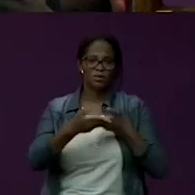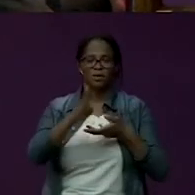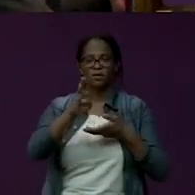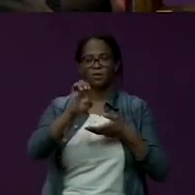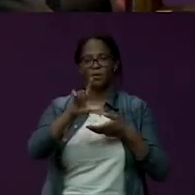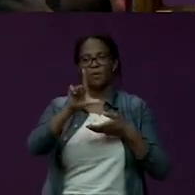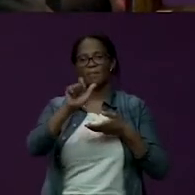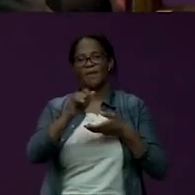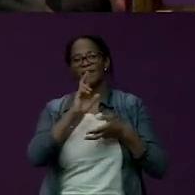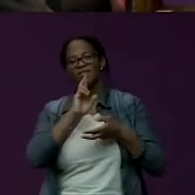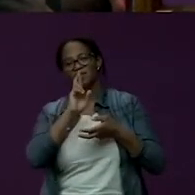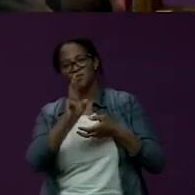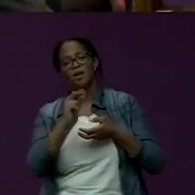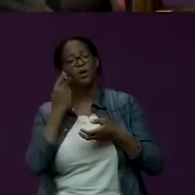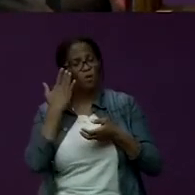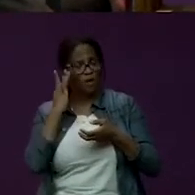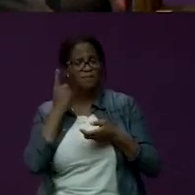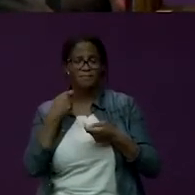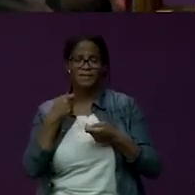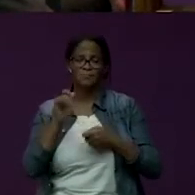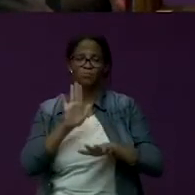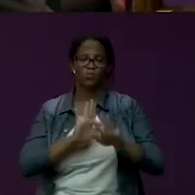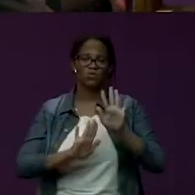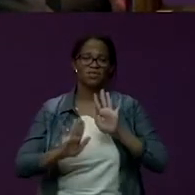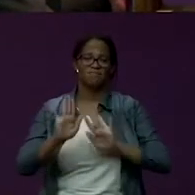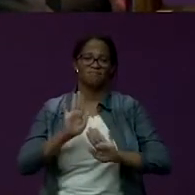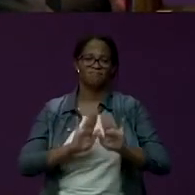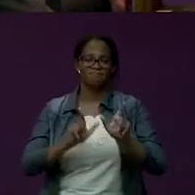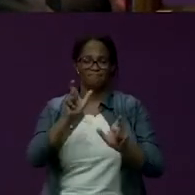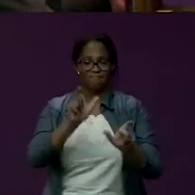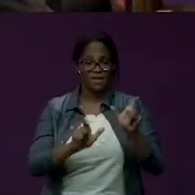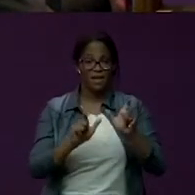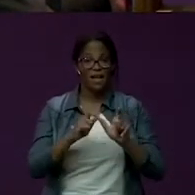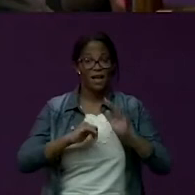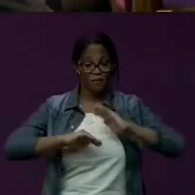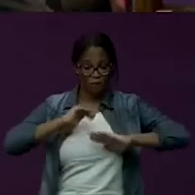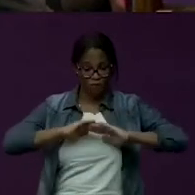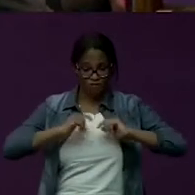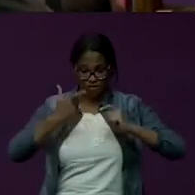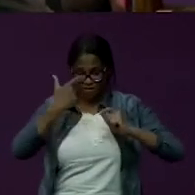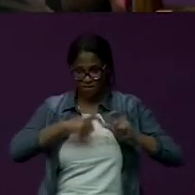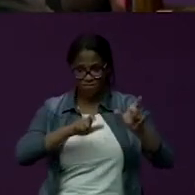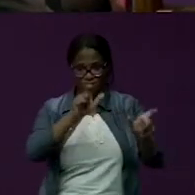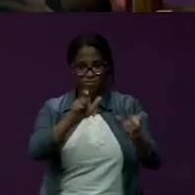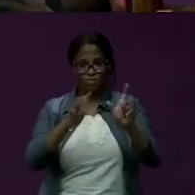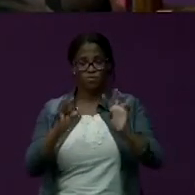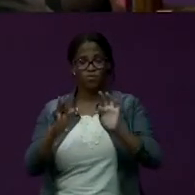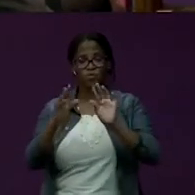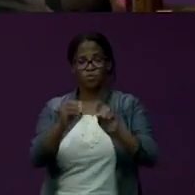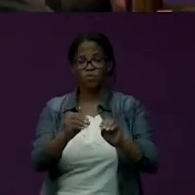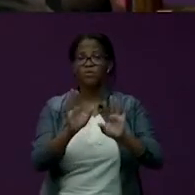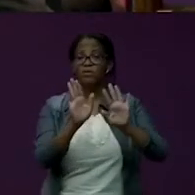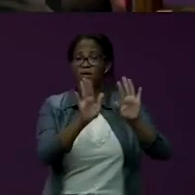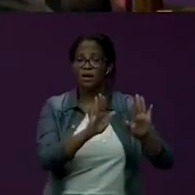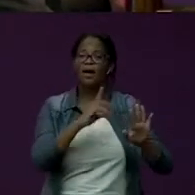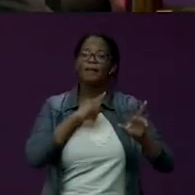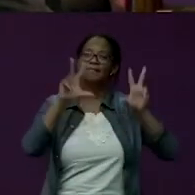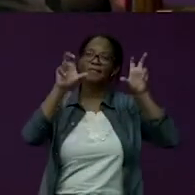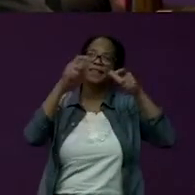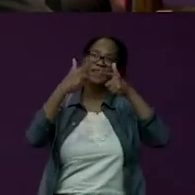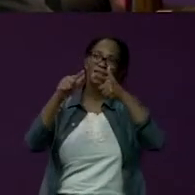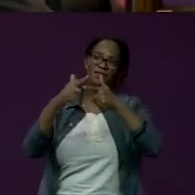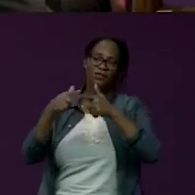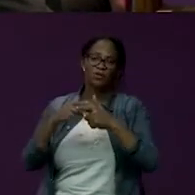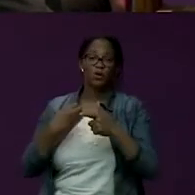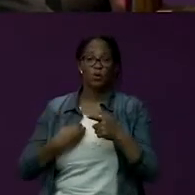Bela, eu acho que temos que cuidar disso, eu acho que é uma função de todos, eu acho que tem questões que estão ligadas à